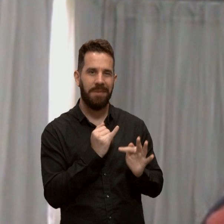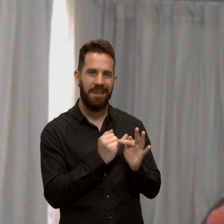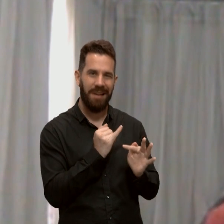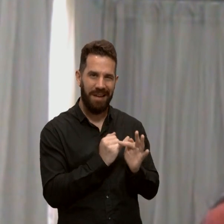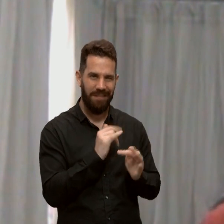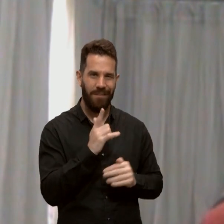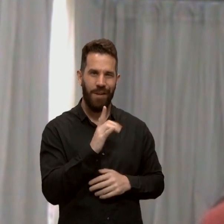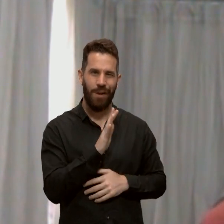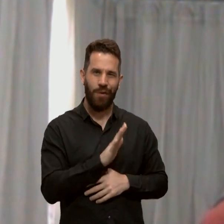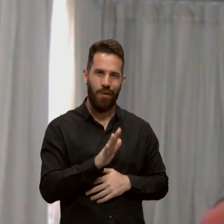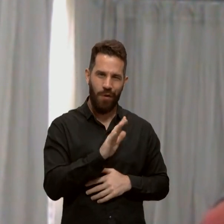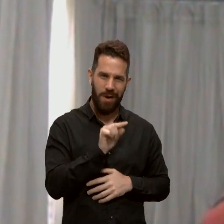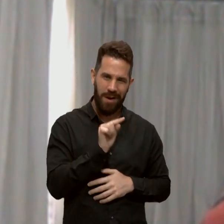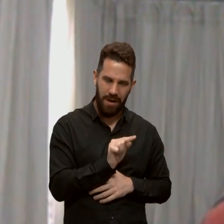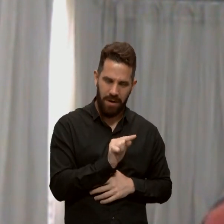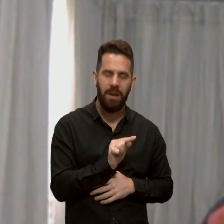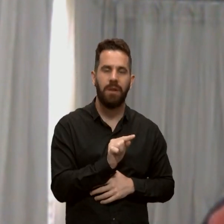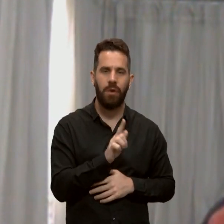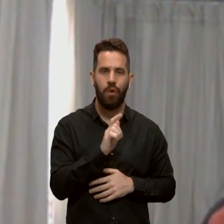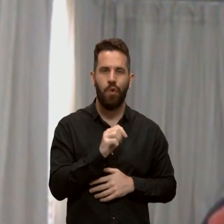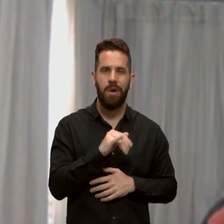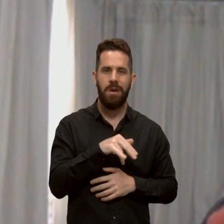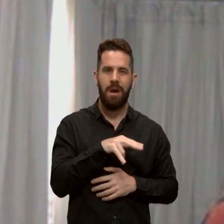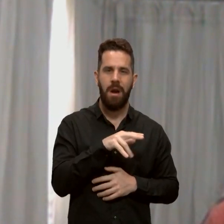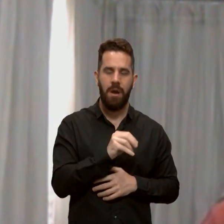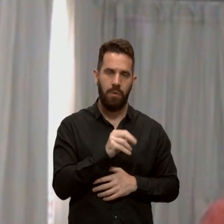aqui representando,